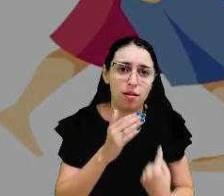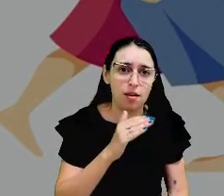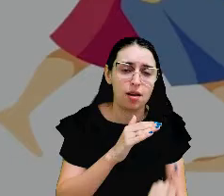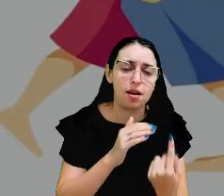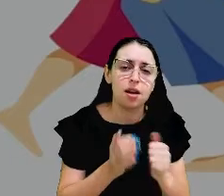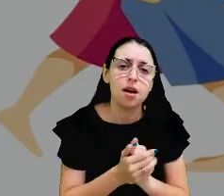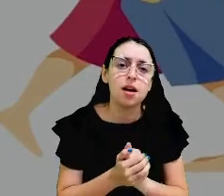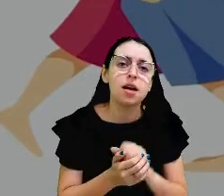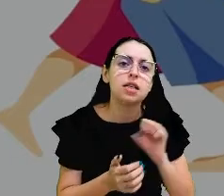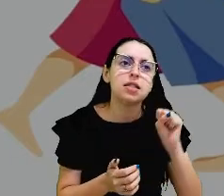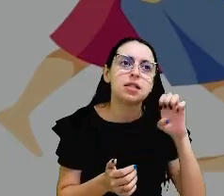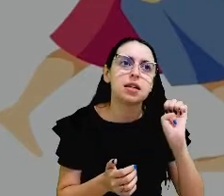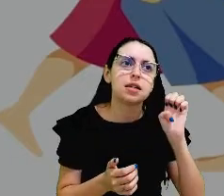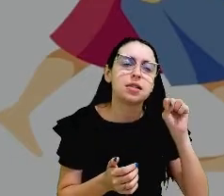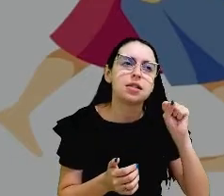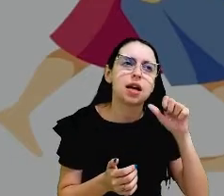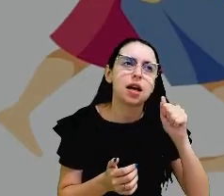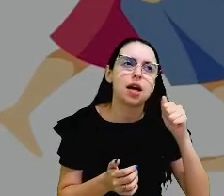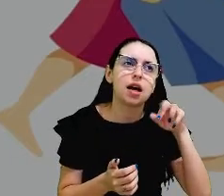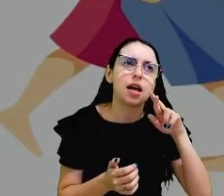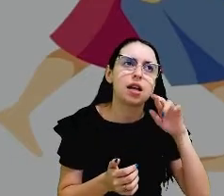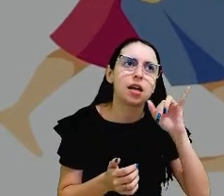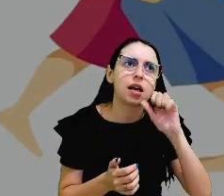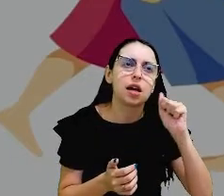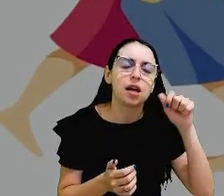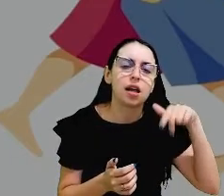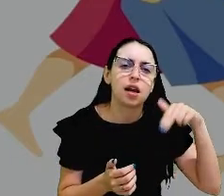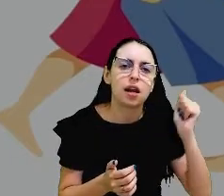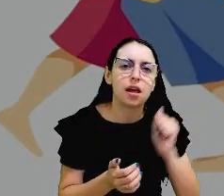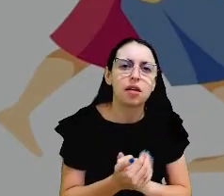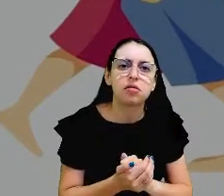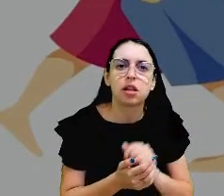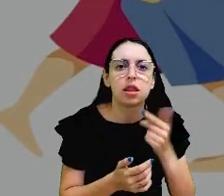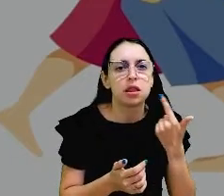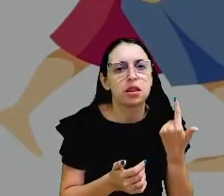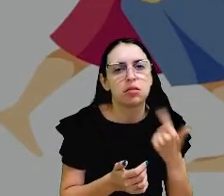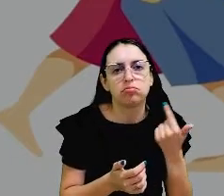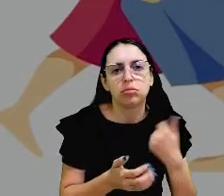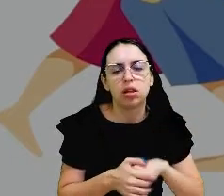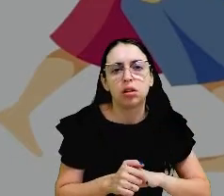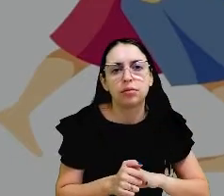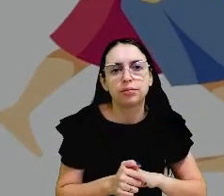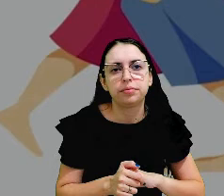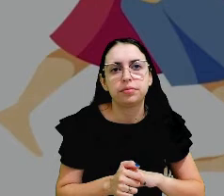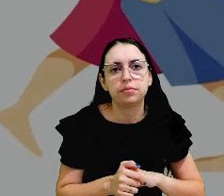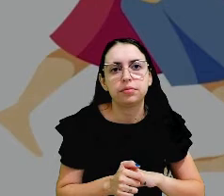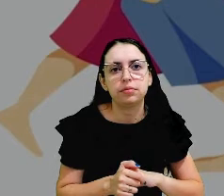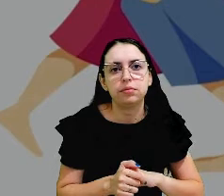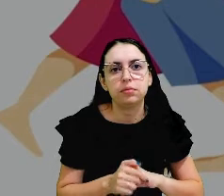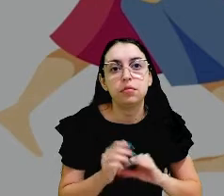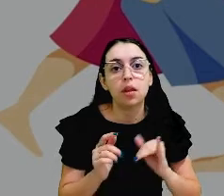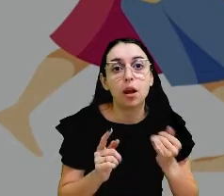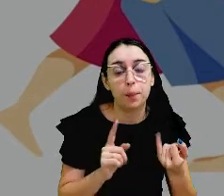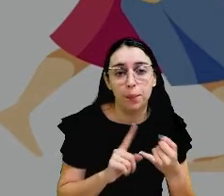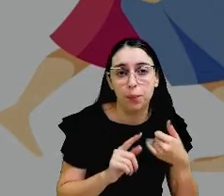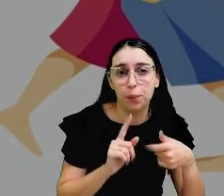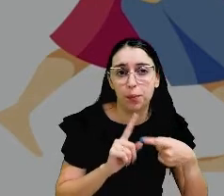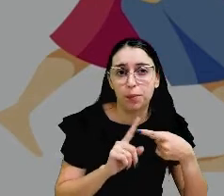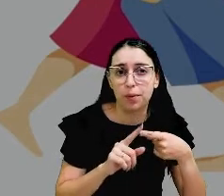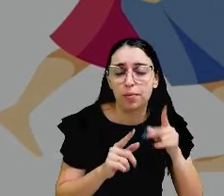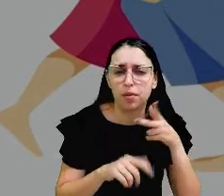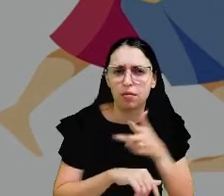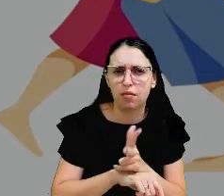desnecessária e sem consentimento, a realização de episiotomia de modo indiscriminado. No primeiro caso que